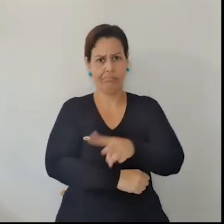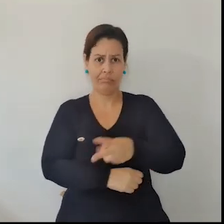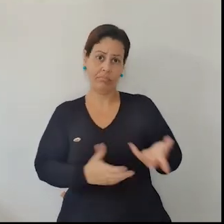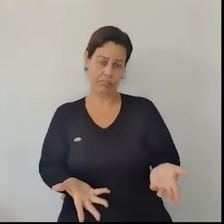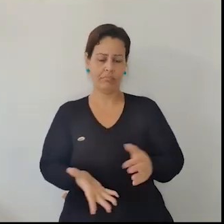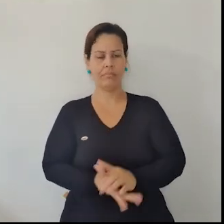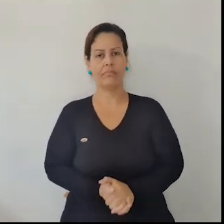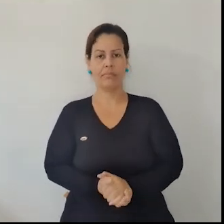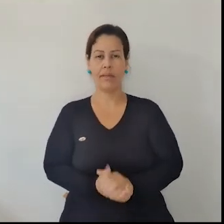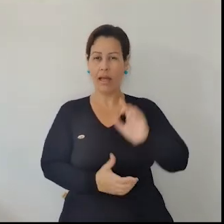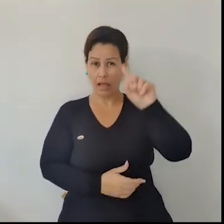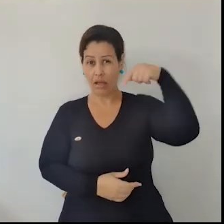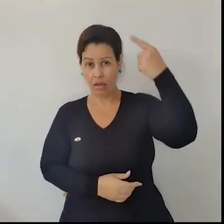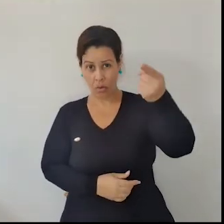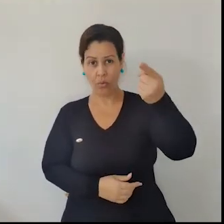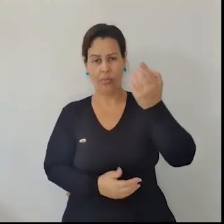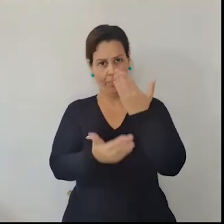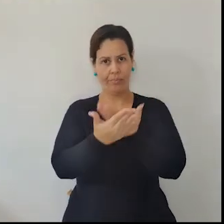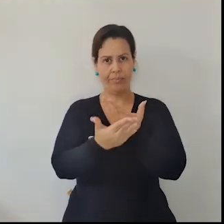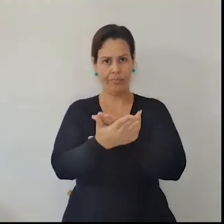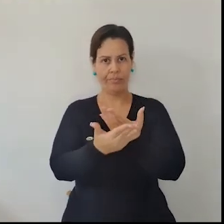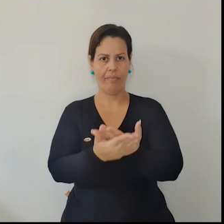o número de massa, o número